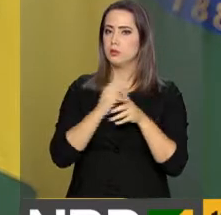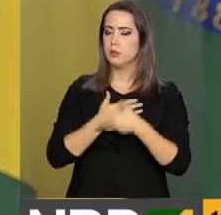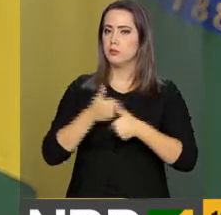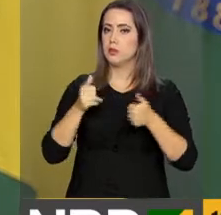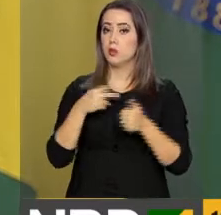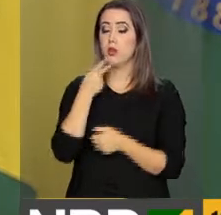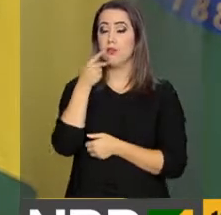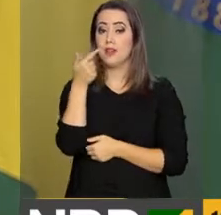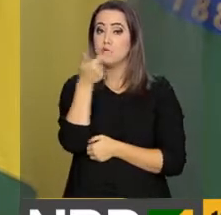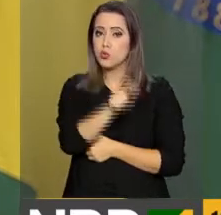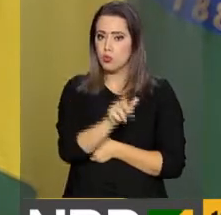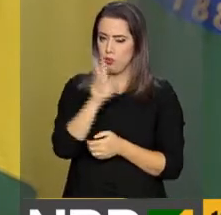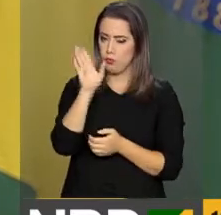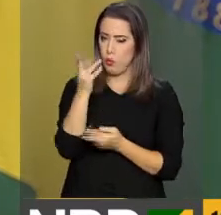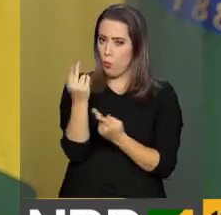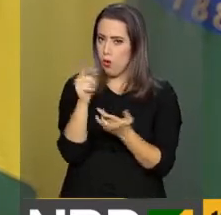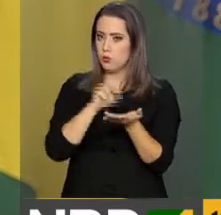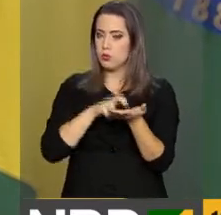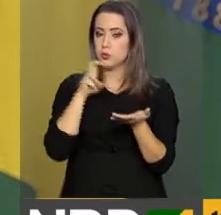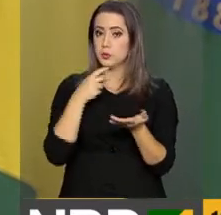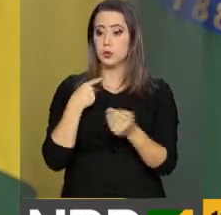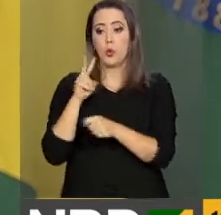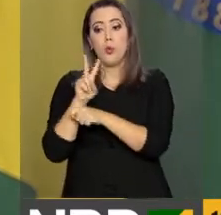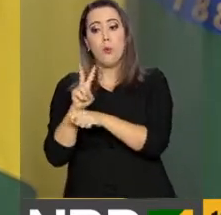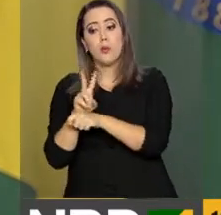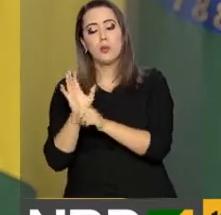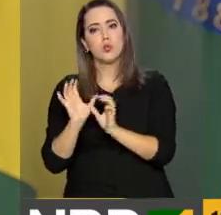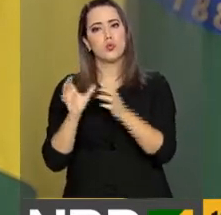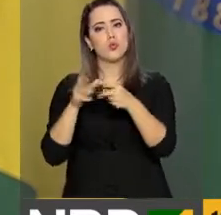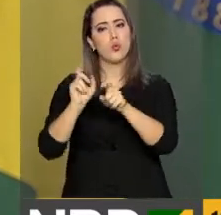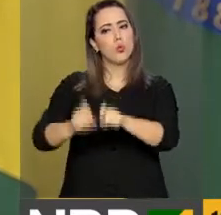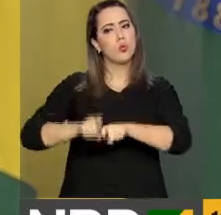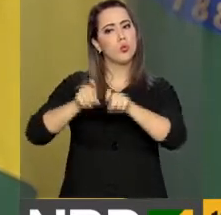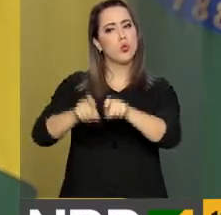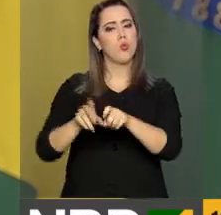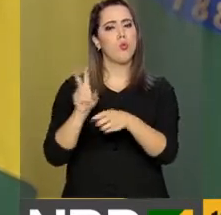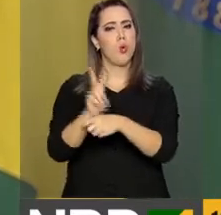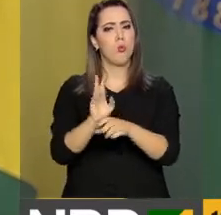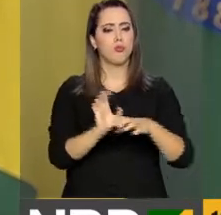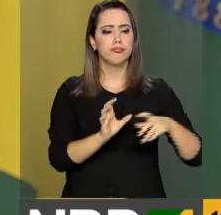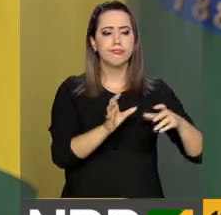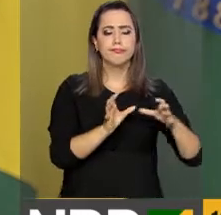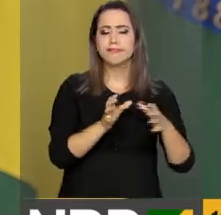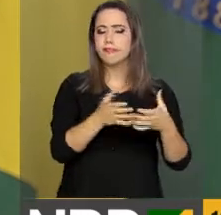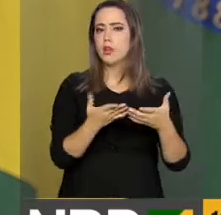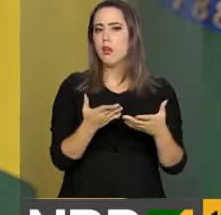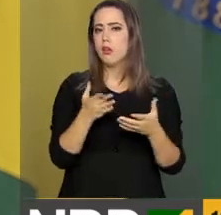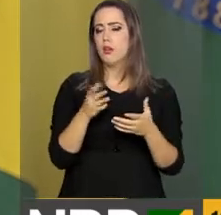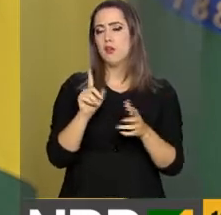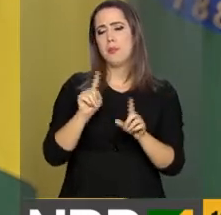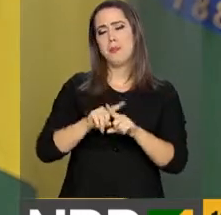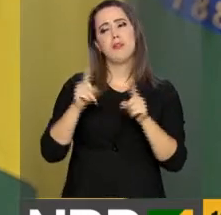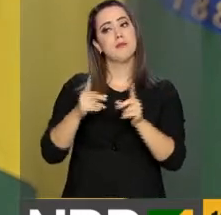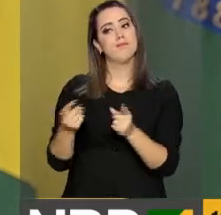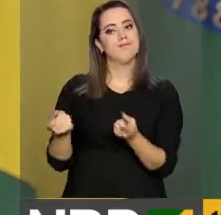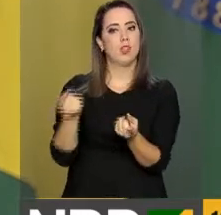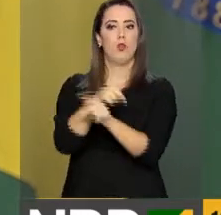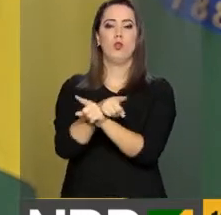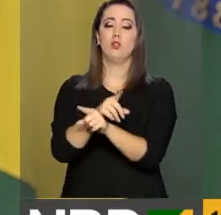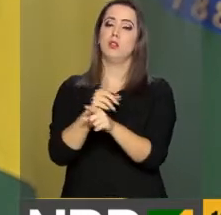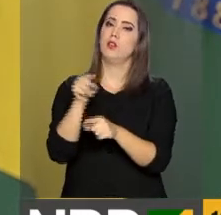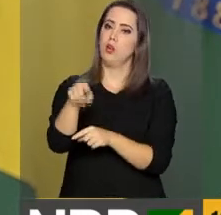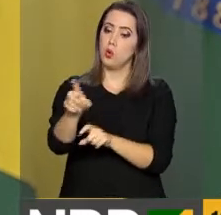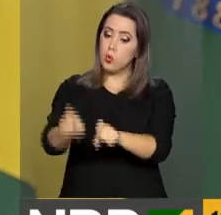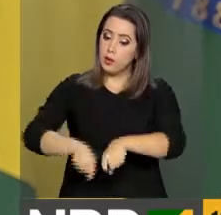manhã, que eu protejo os ruralistas, que eu protejo o agronegócio. Na verdade, é o contrário. O agronegócio,